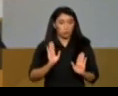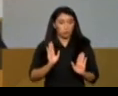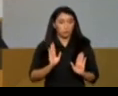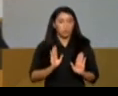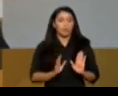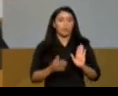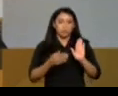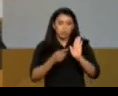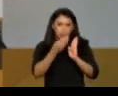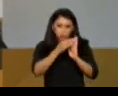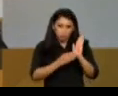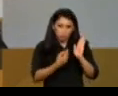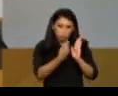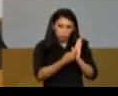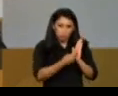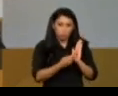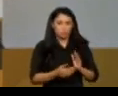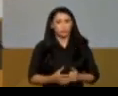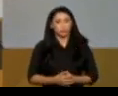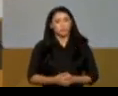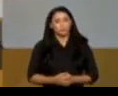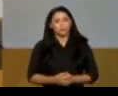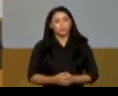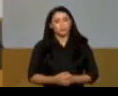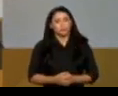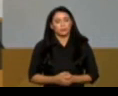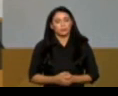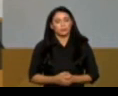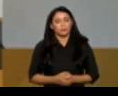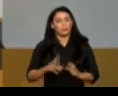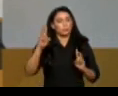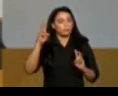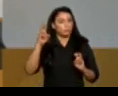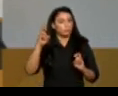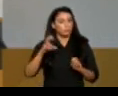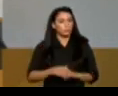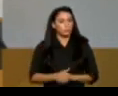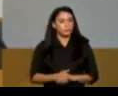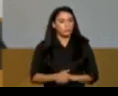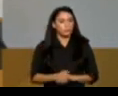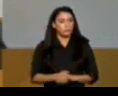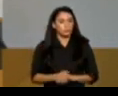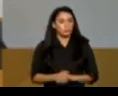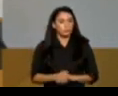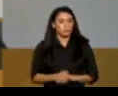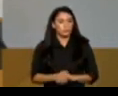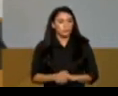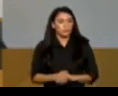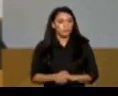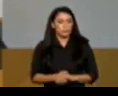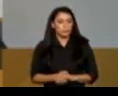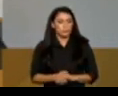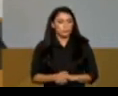pelo legislador, ou utilizando motivos e meios imorais para a prática de um ato administrativo. Não estou